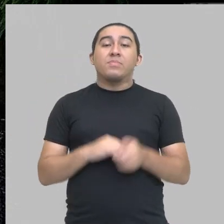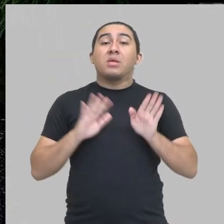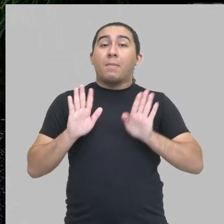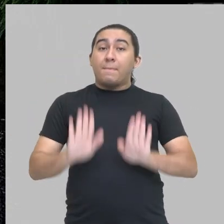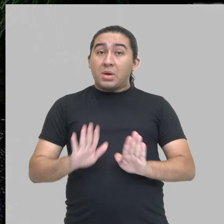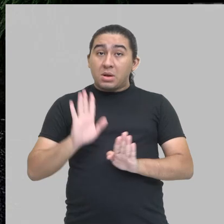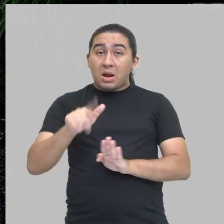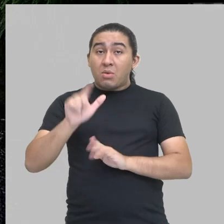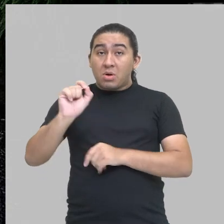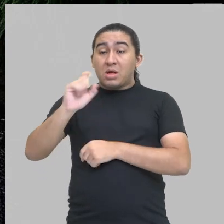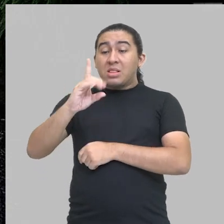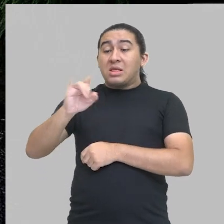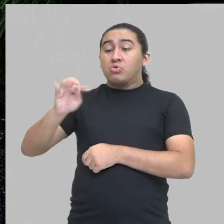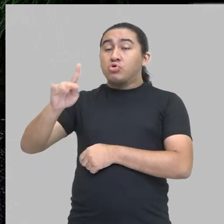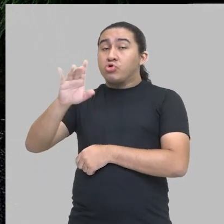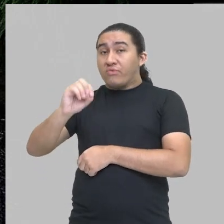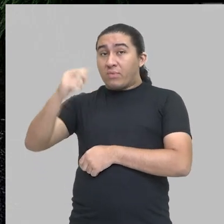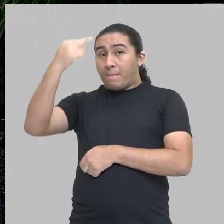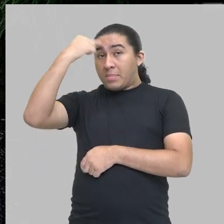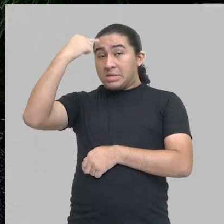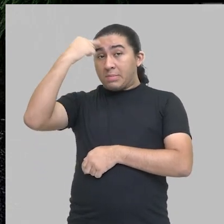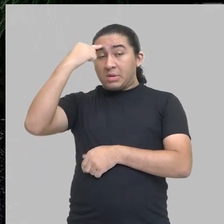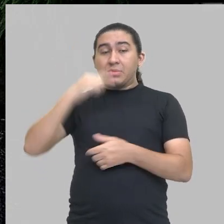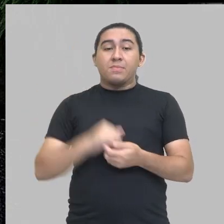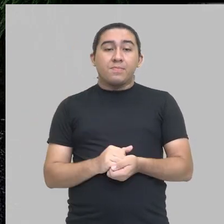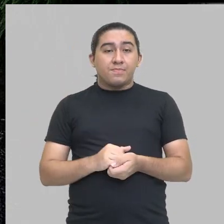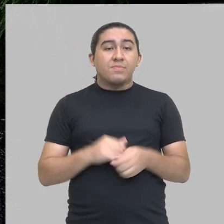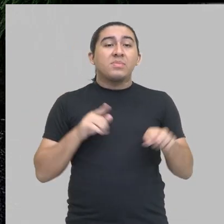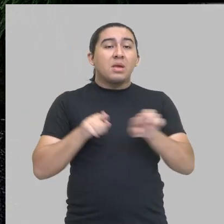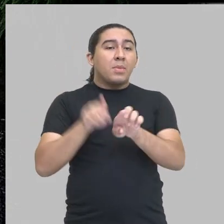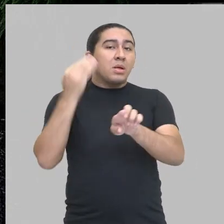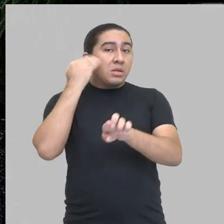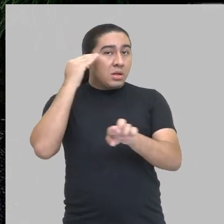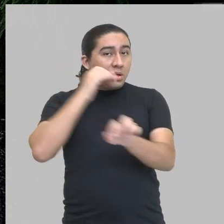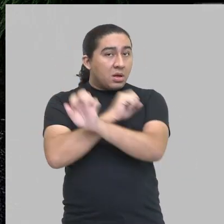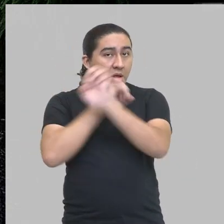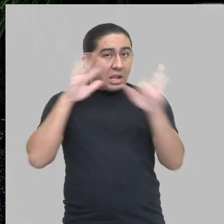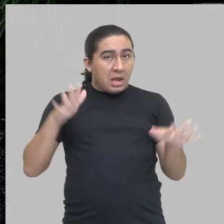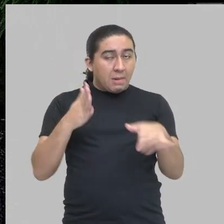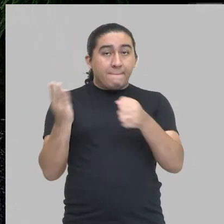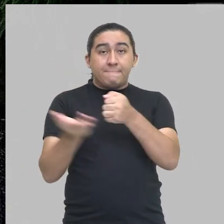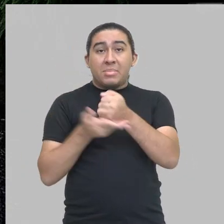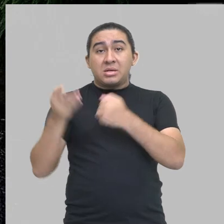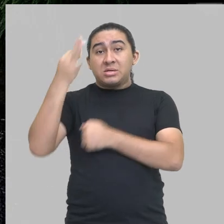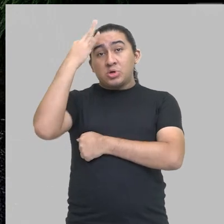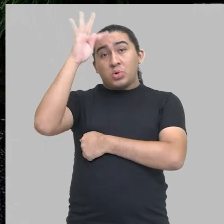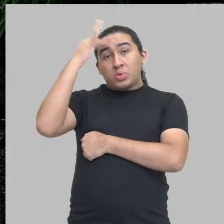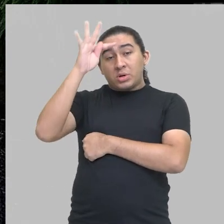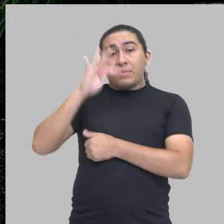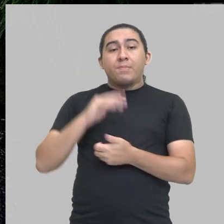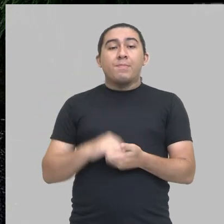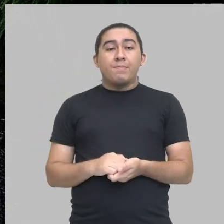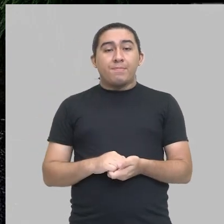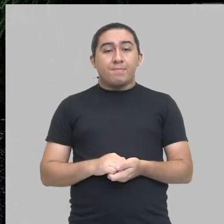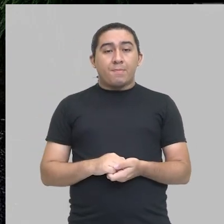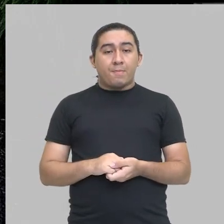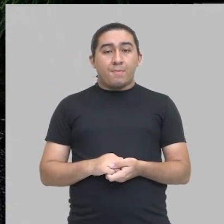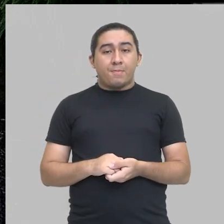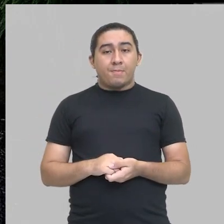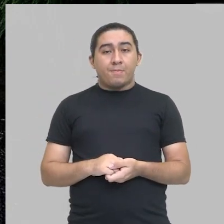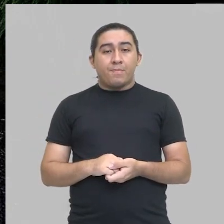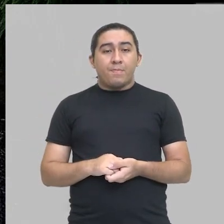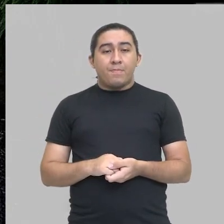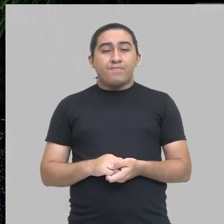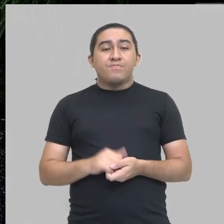método dedutivo, né? E a compreensão de princípios fundamentais para o método indutivo.